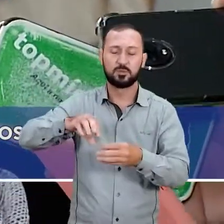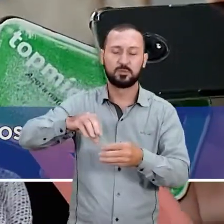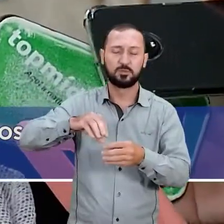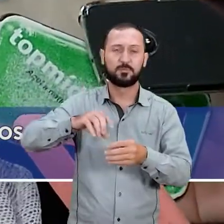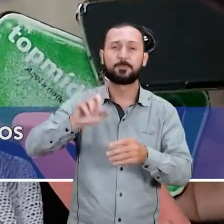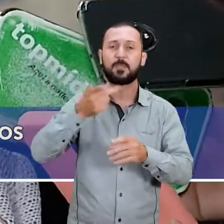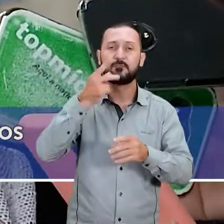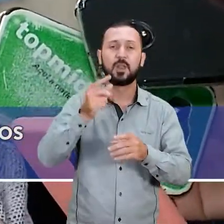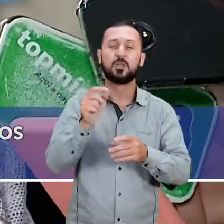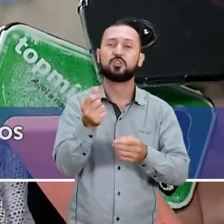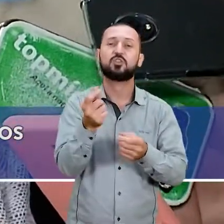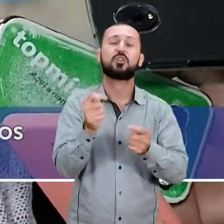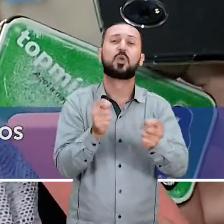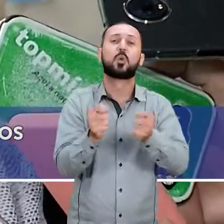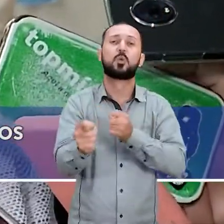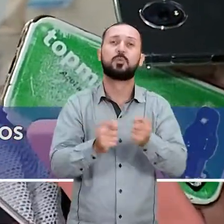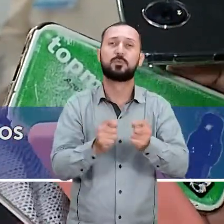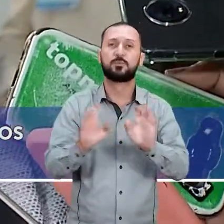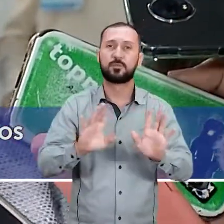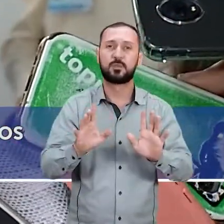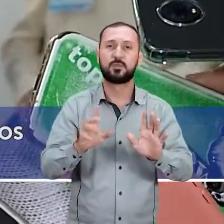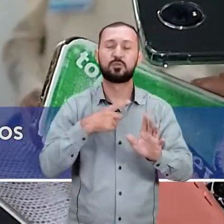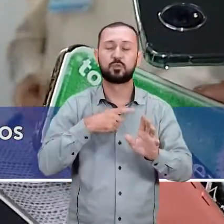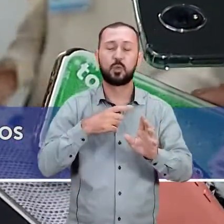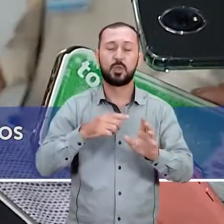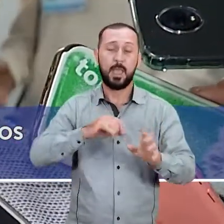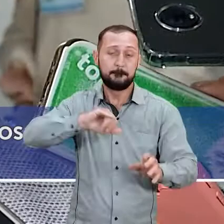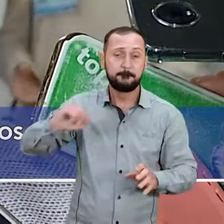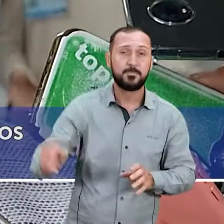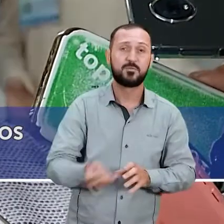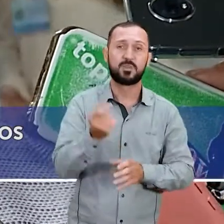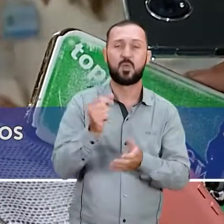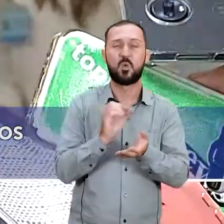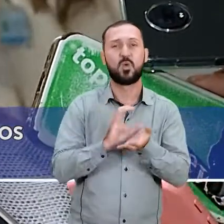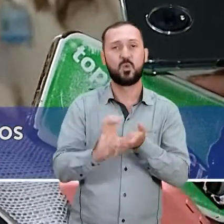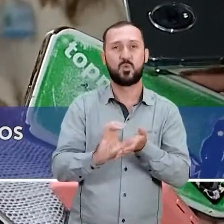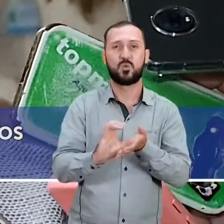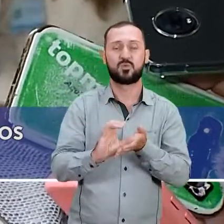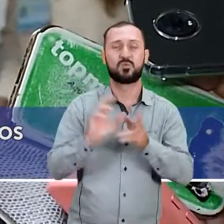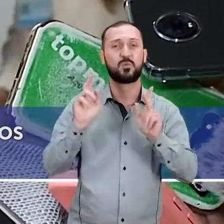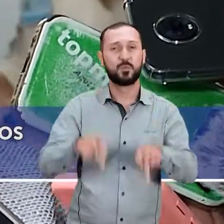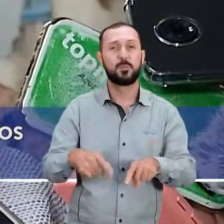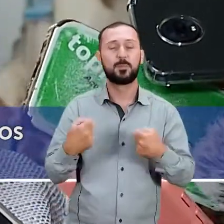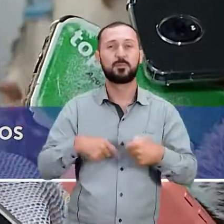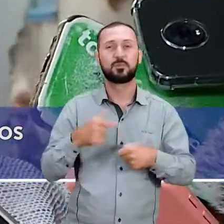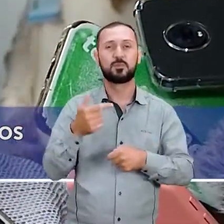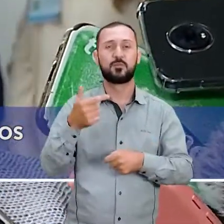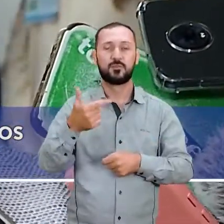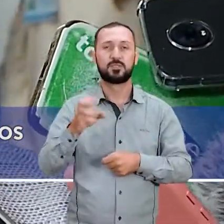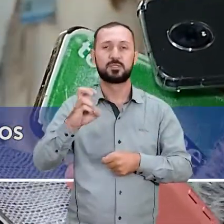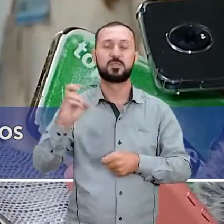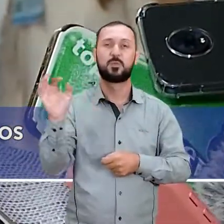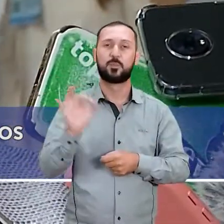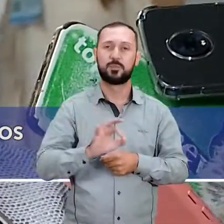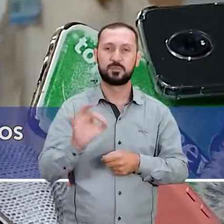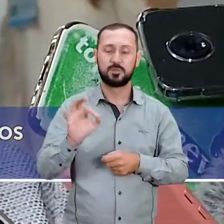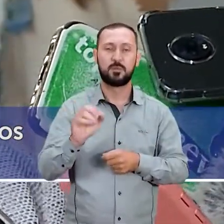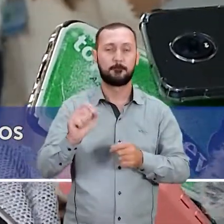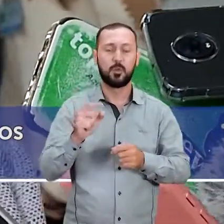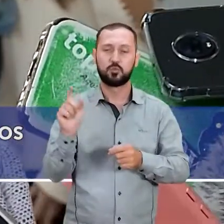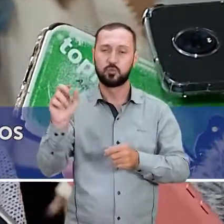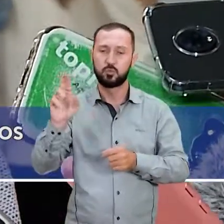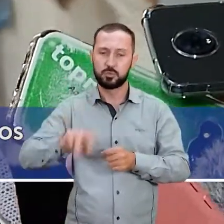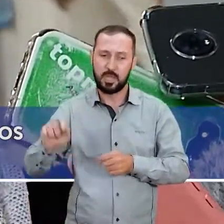estou falando em economia, estou falando assim, em otimização do recurso público. Eu tenho que gastar 25%, posso